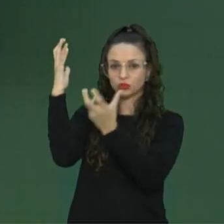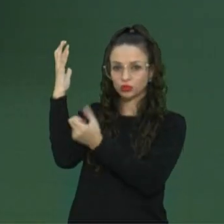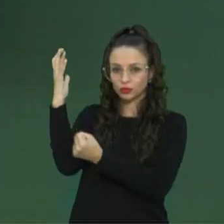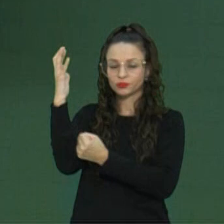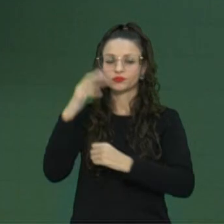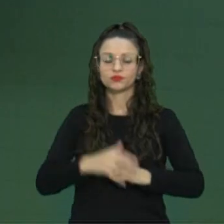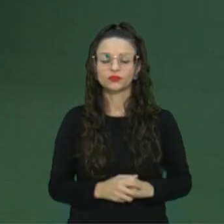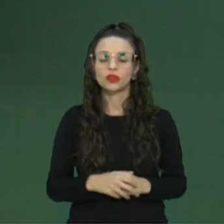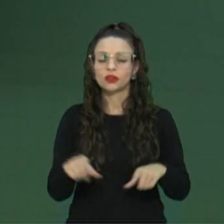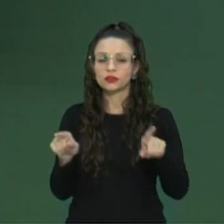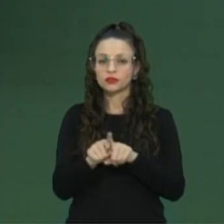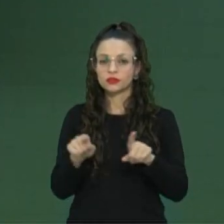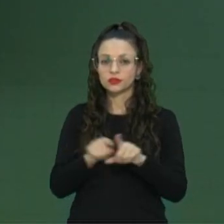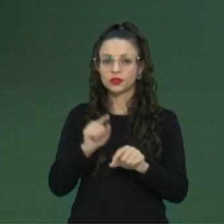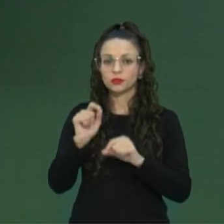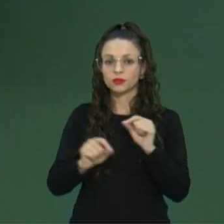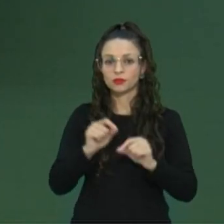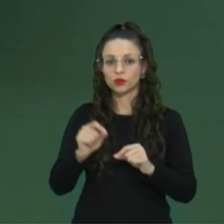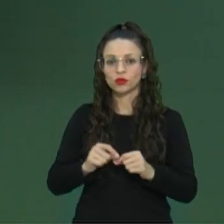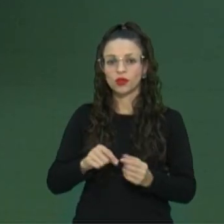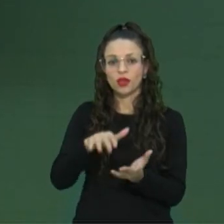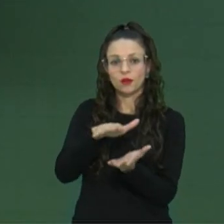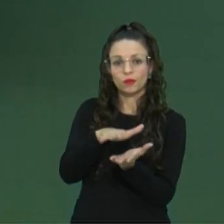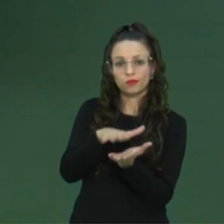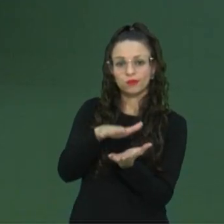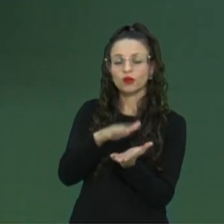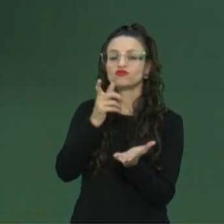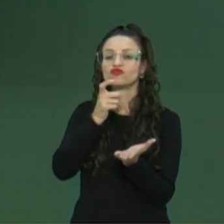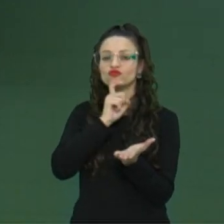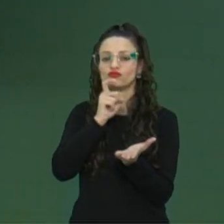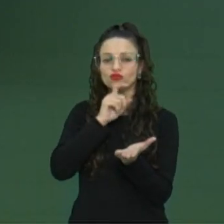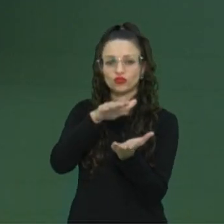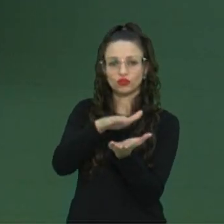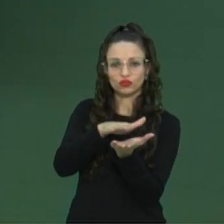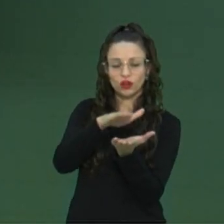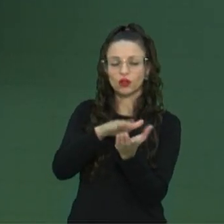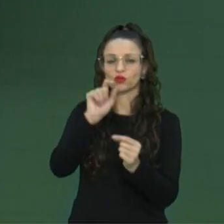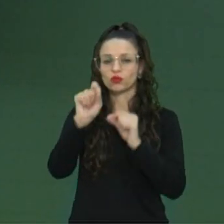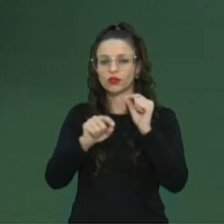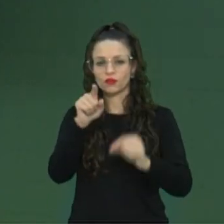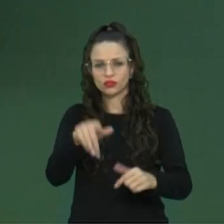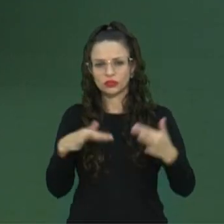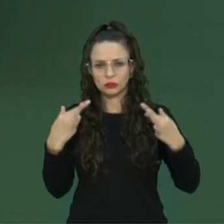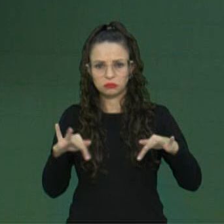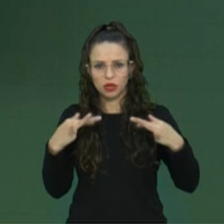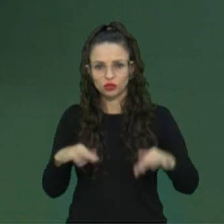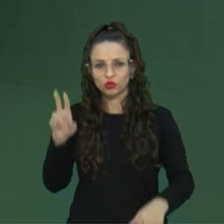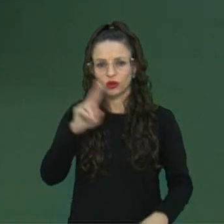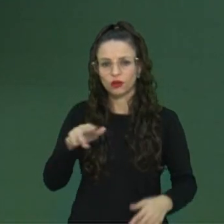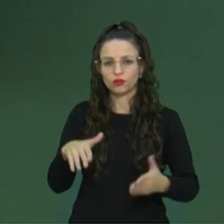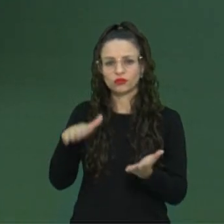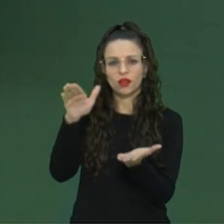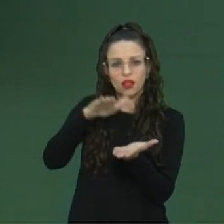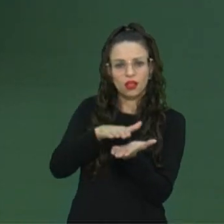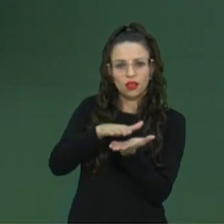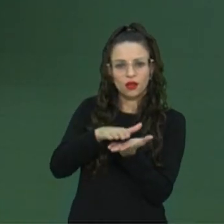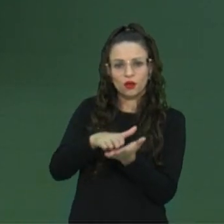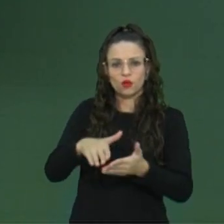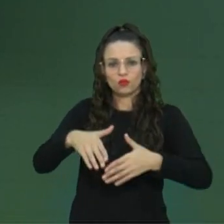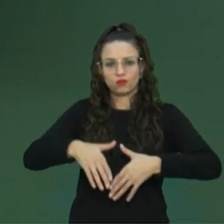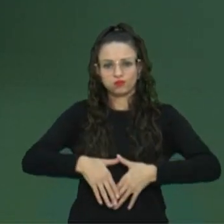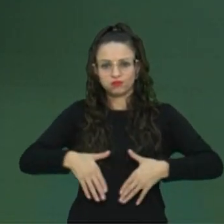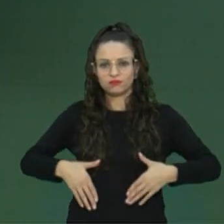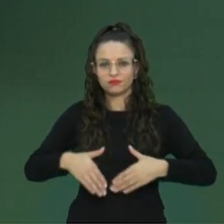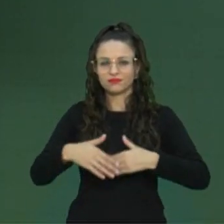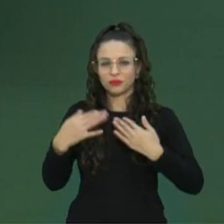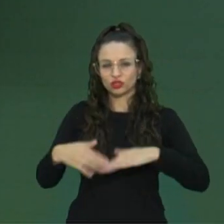luz. E a bolsa de gelo instantâneo, que é aquele situação quando você se machuca e vai usar uma bolsa dessas assim, coloca no